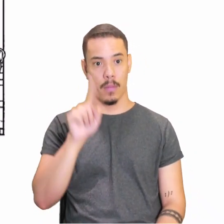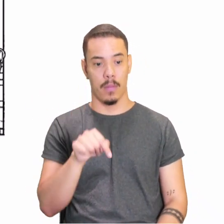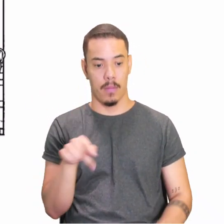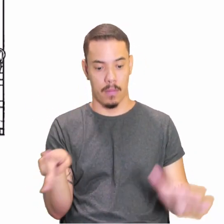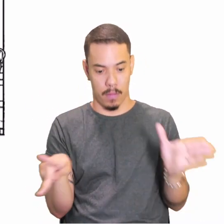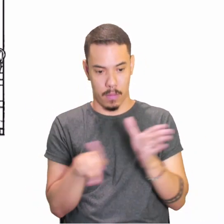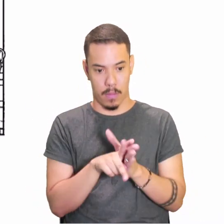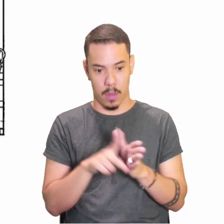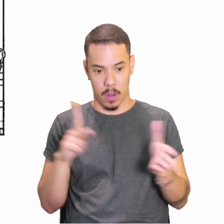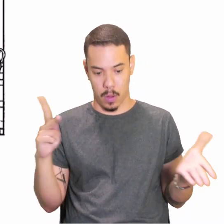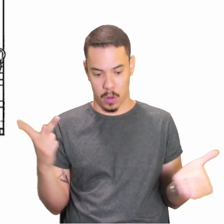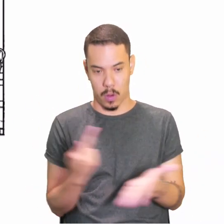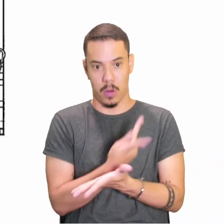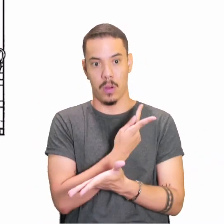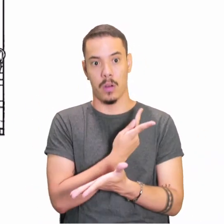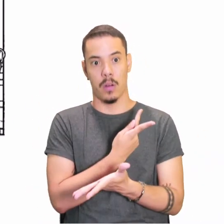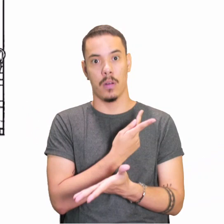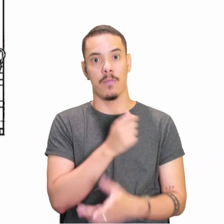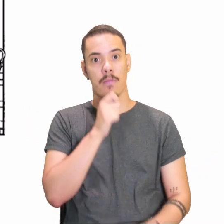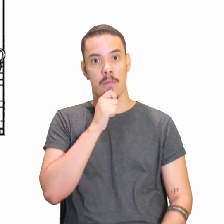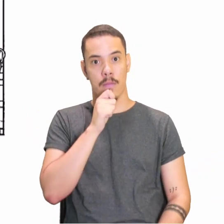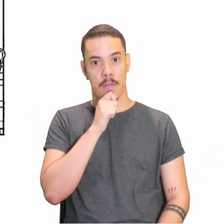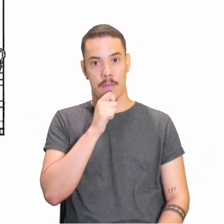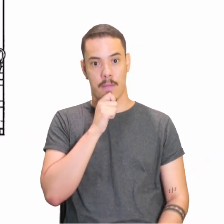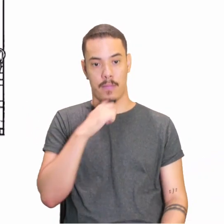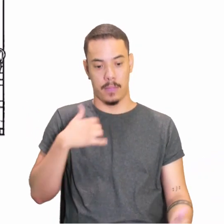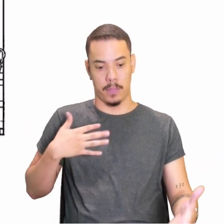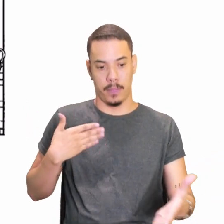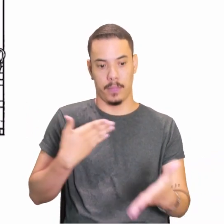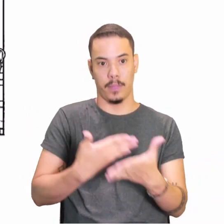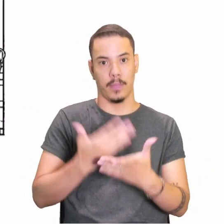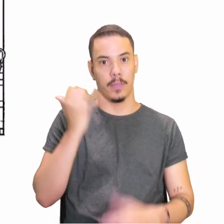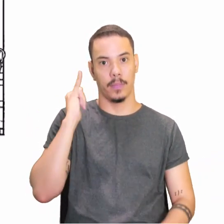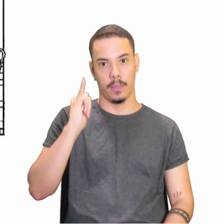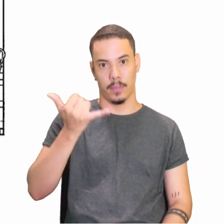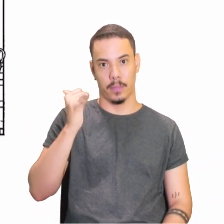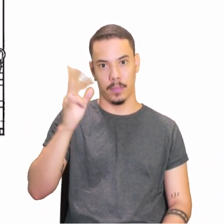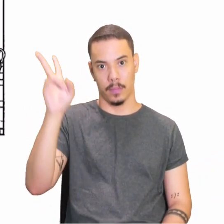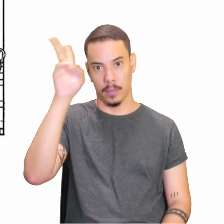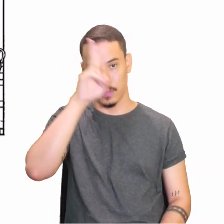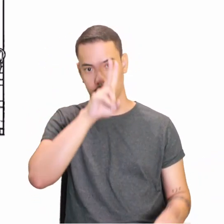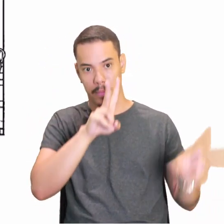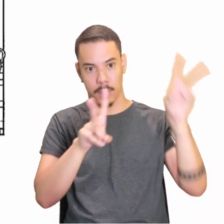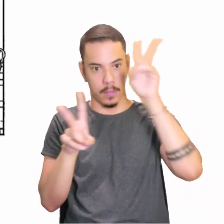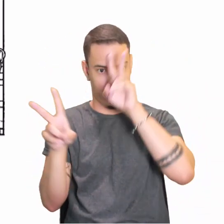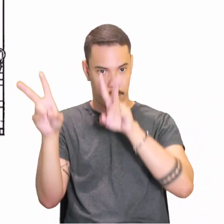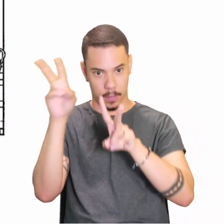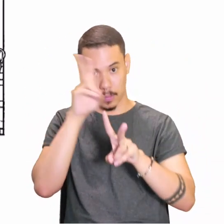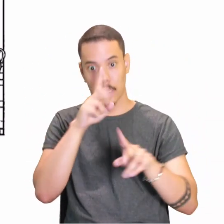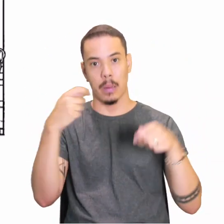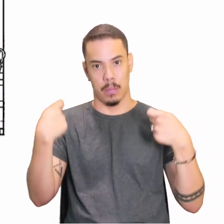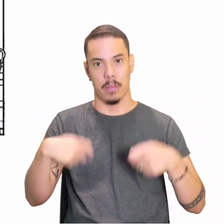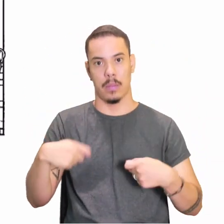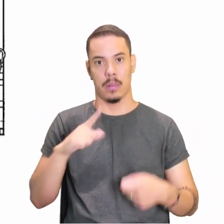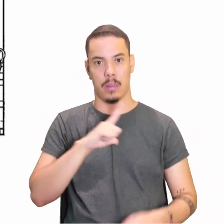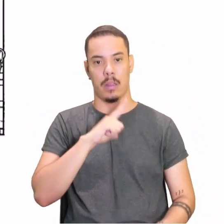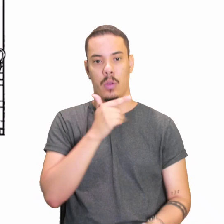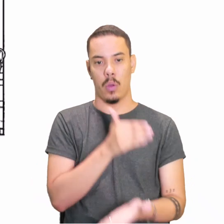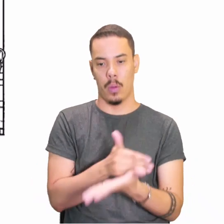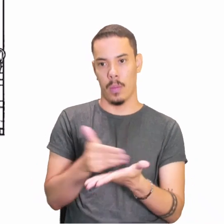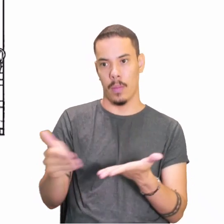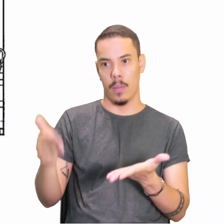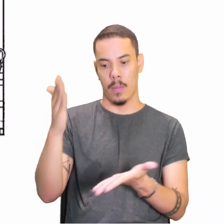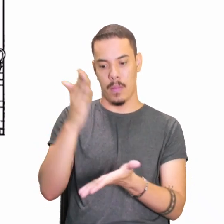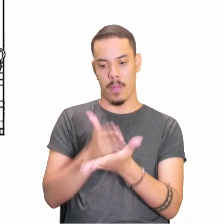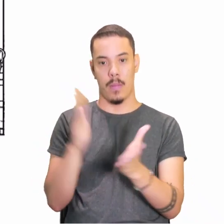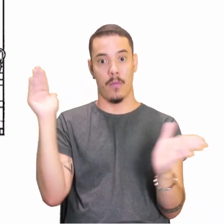aquilo que ocorre ou está sendo narrado. deve ter um começo, meio e fim. É de